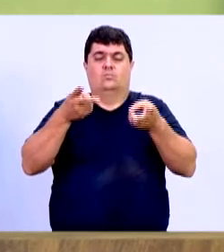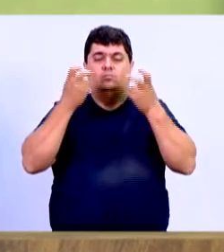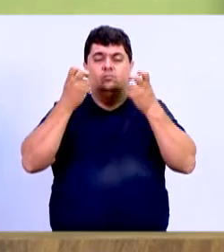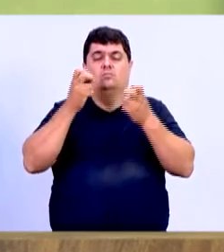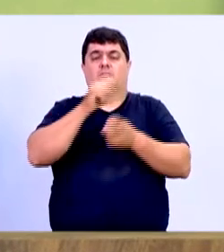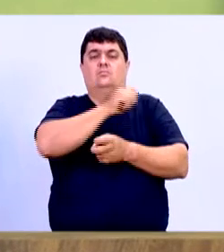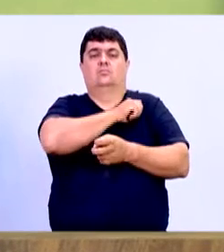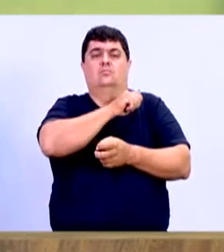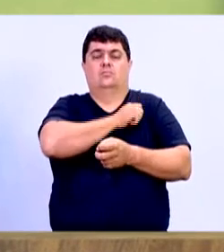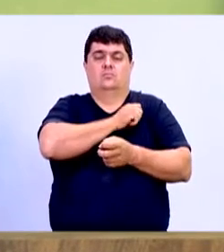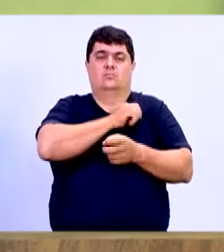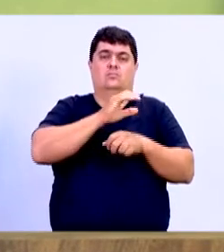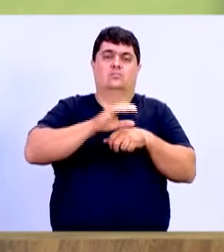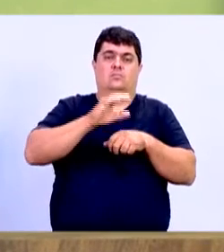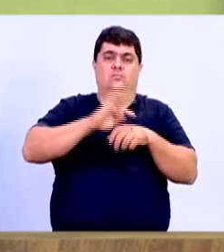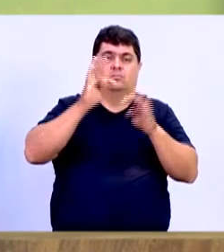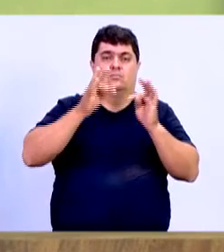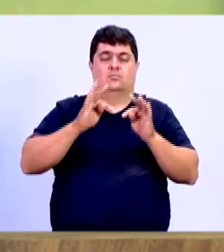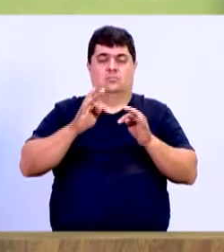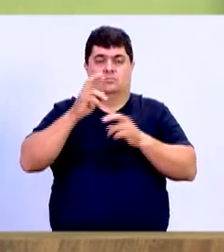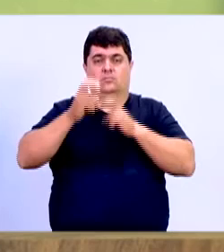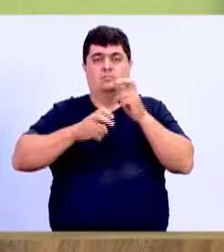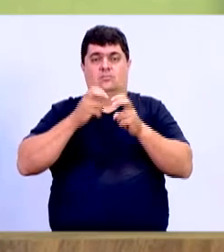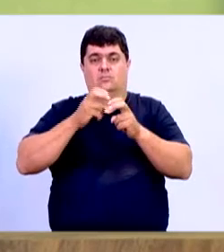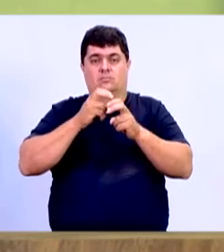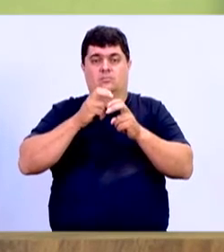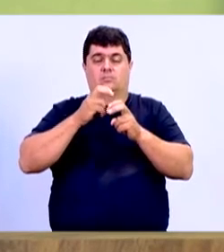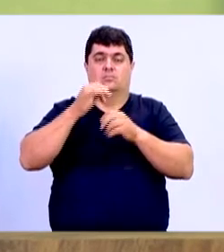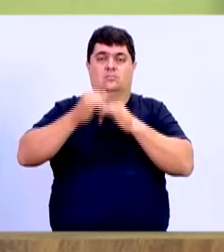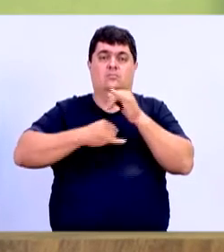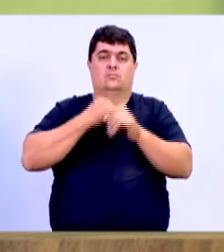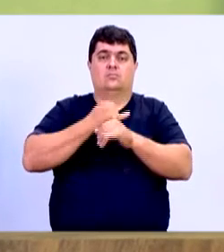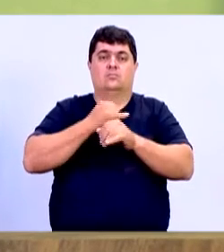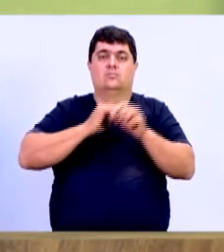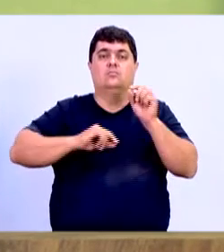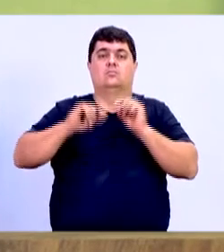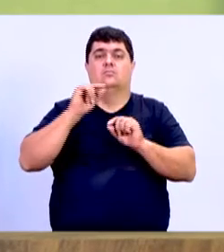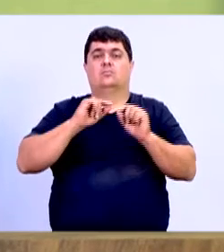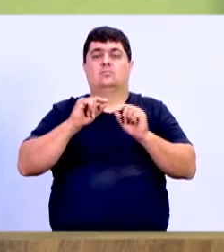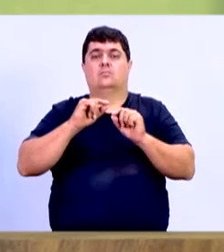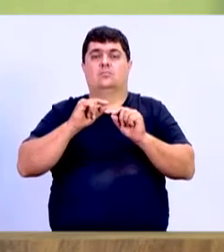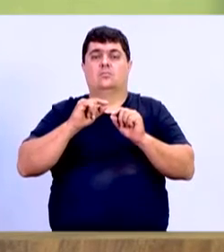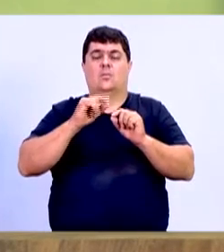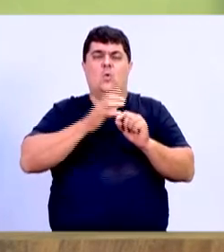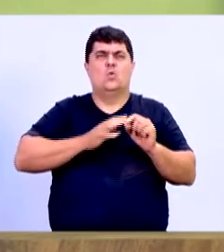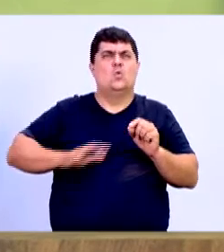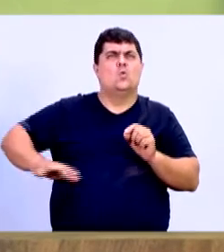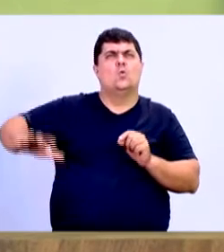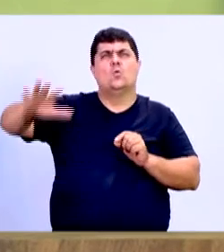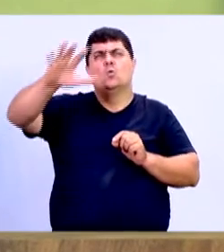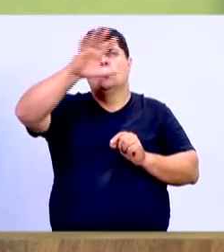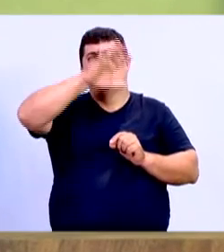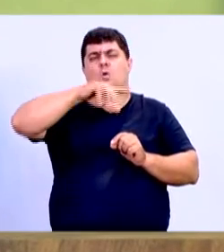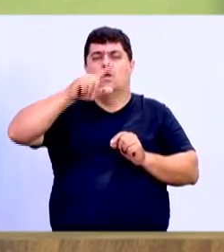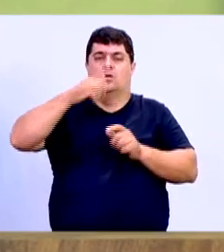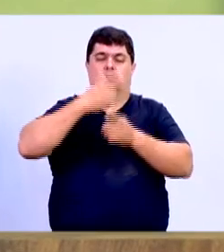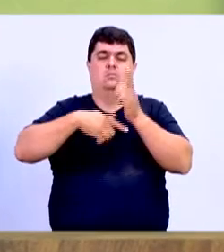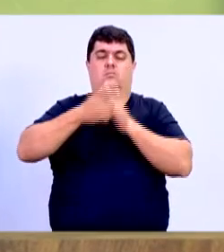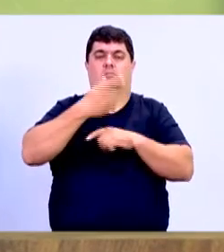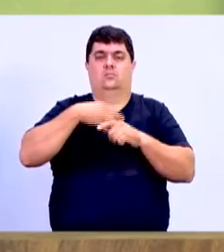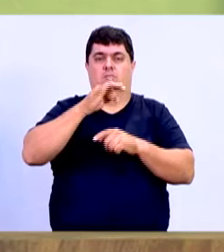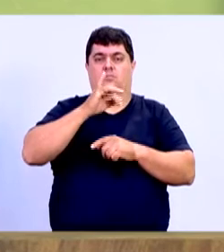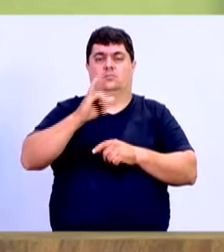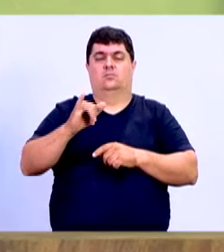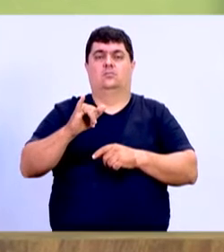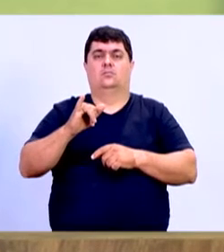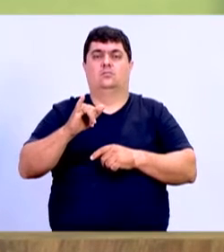enquanto aluno do curso técnico em informática para a internet, o universo todo que é a gestão de